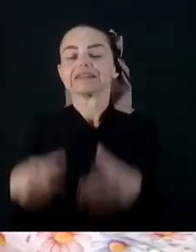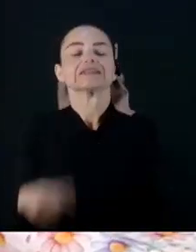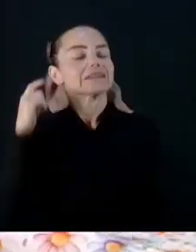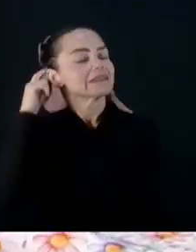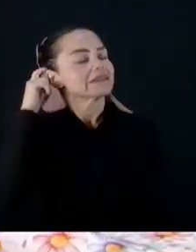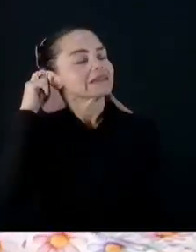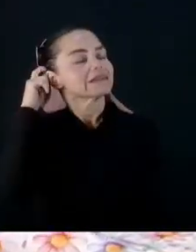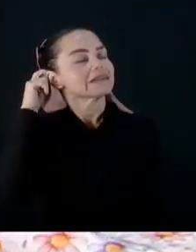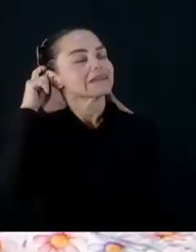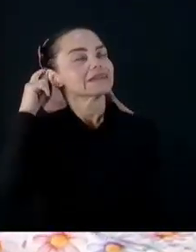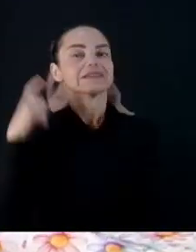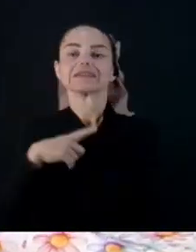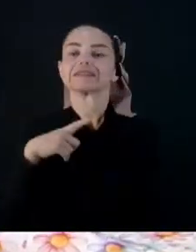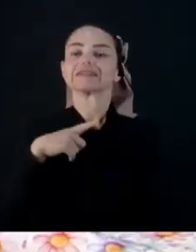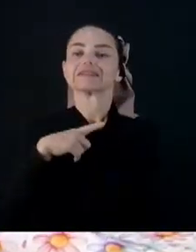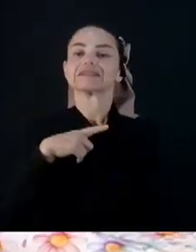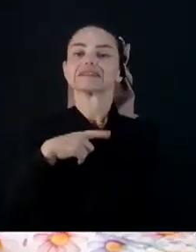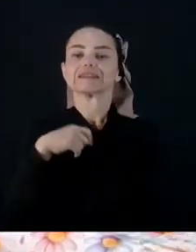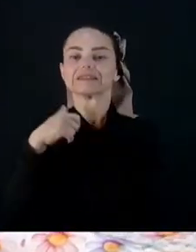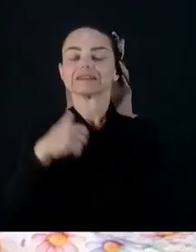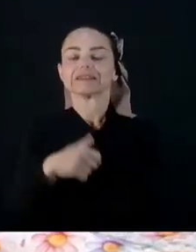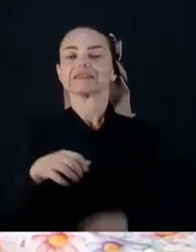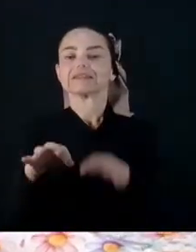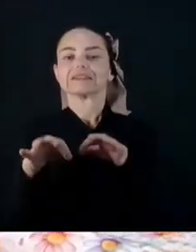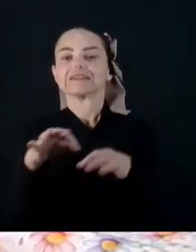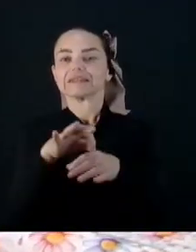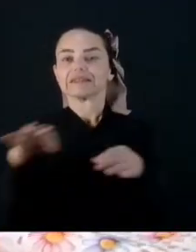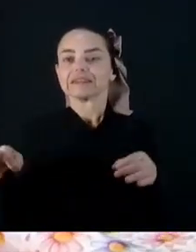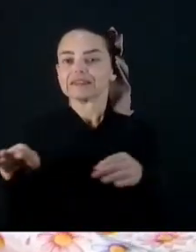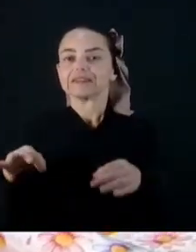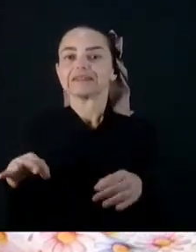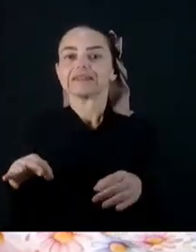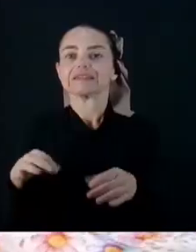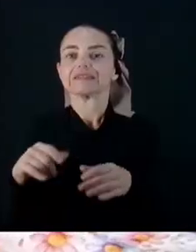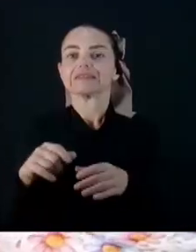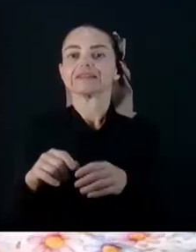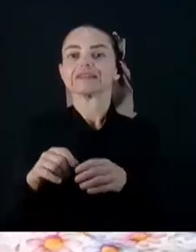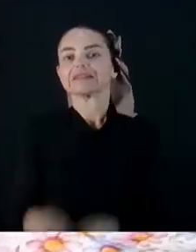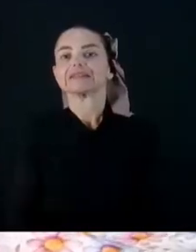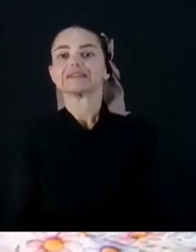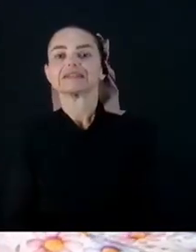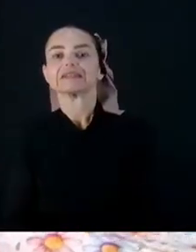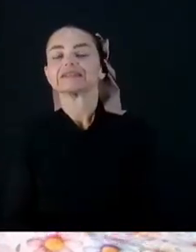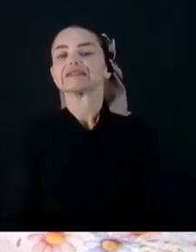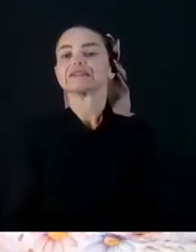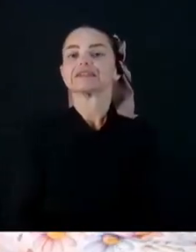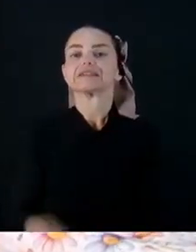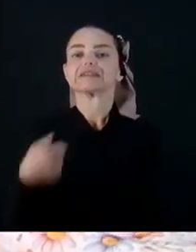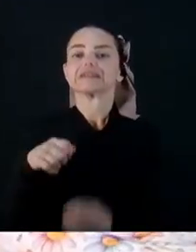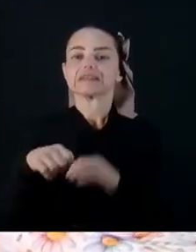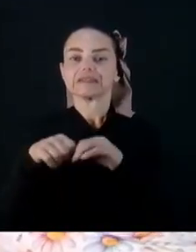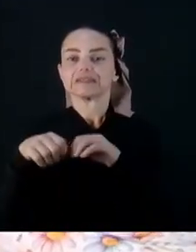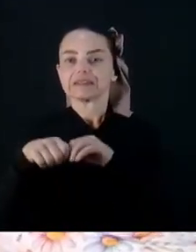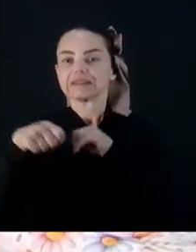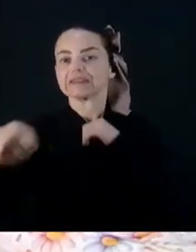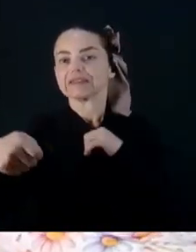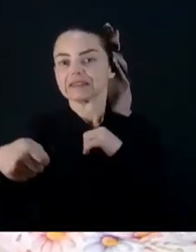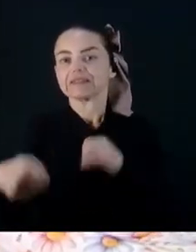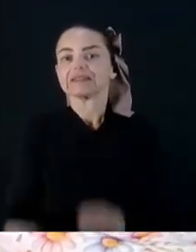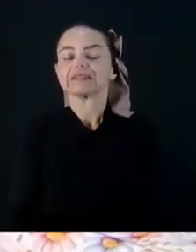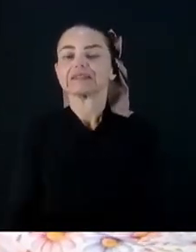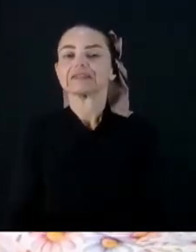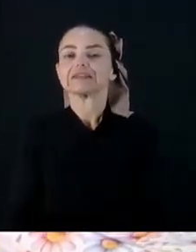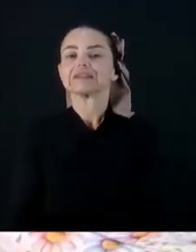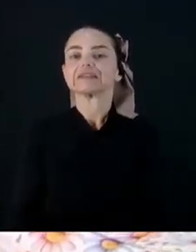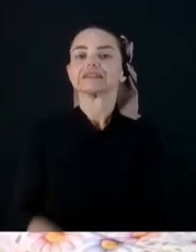clutch que ela tem aba. Então ao invés do zíper, a gente coloca uma aba e coloca aquela botão Ritas, o